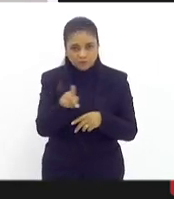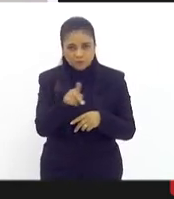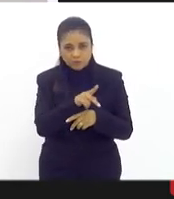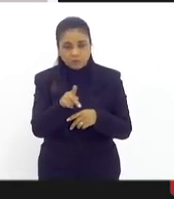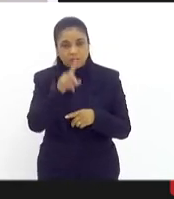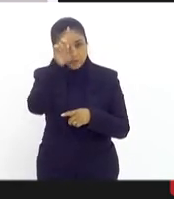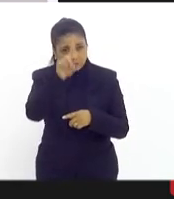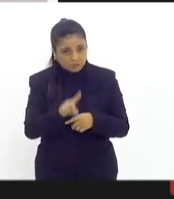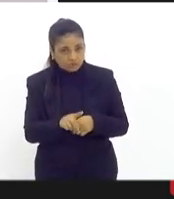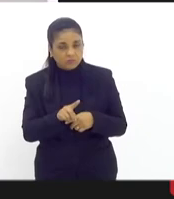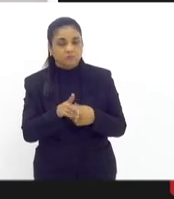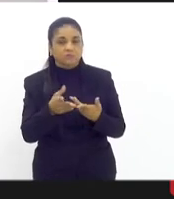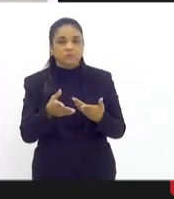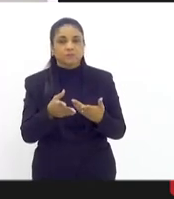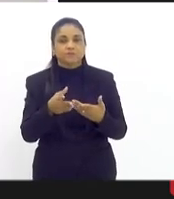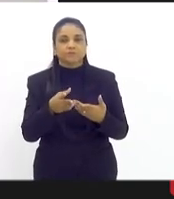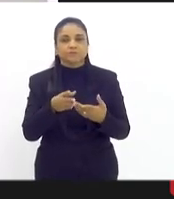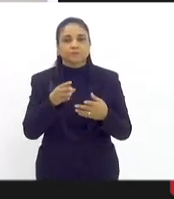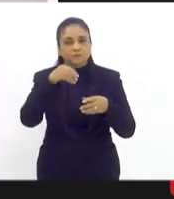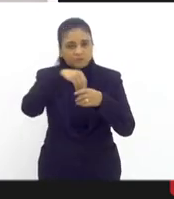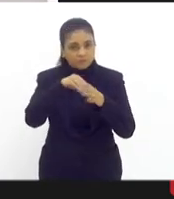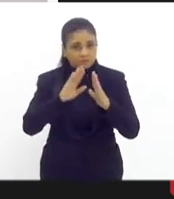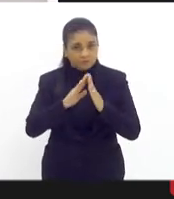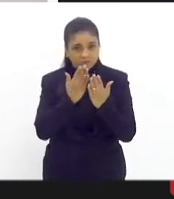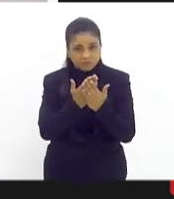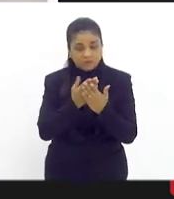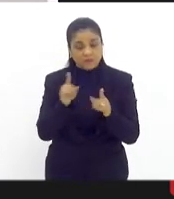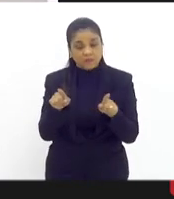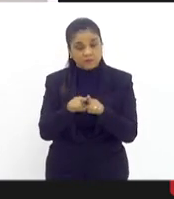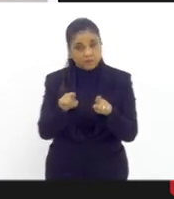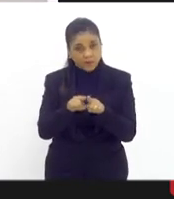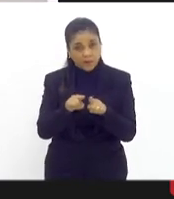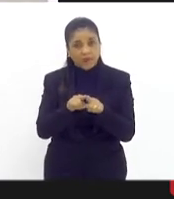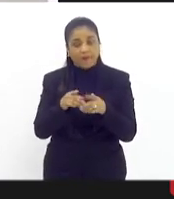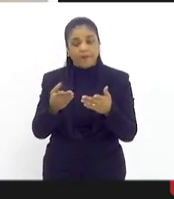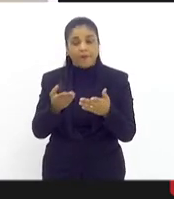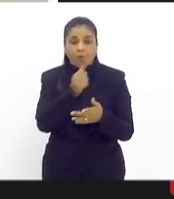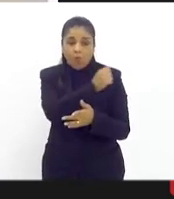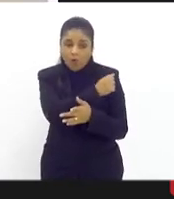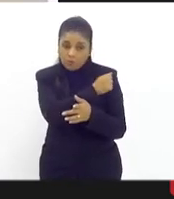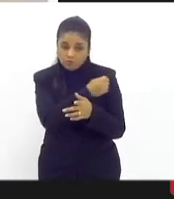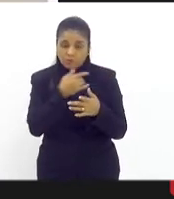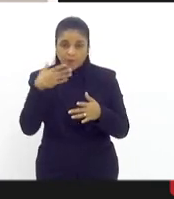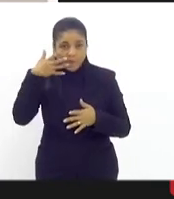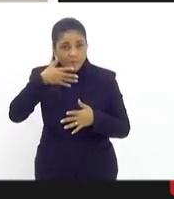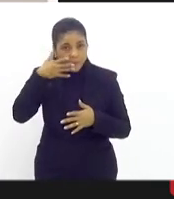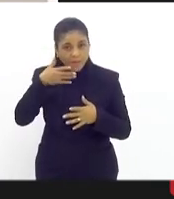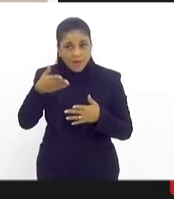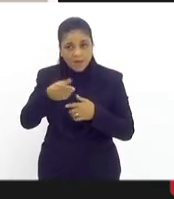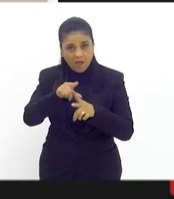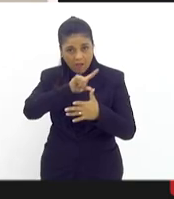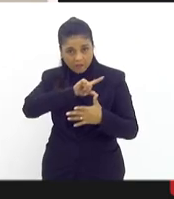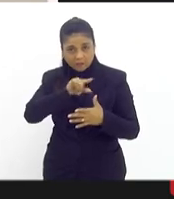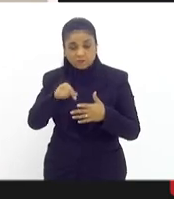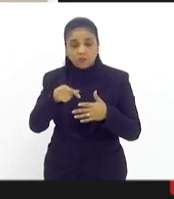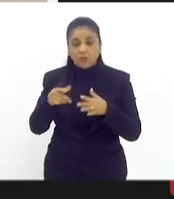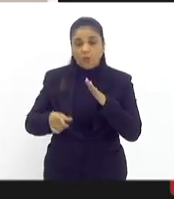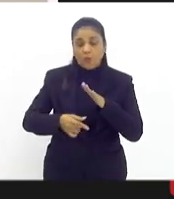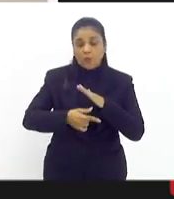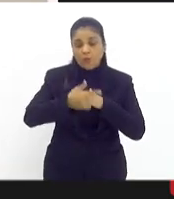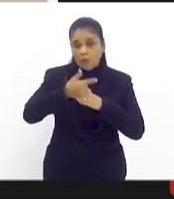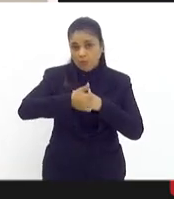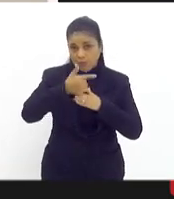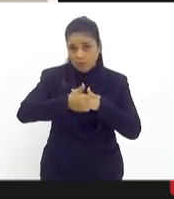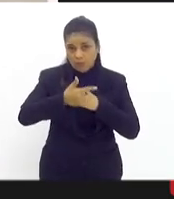da direção. E a gente também tem que reforçar, como disse o estudante agora há pouco, a precarização do novo ensino médio, né, que a gente